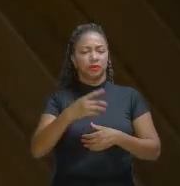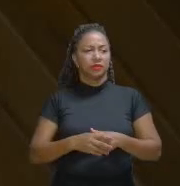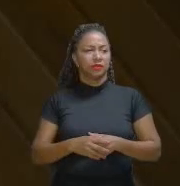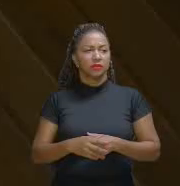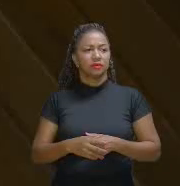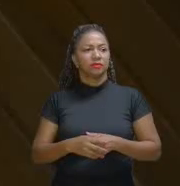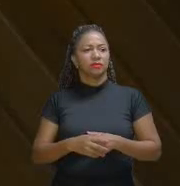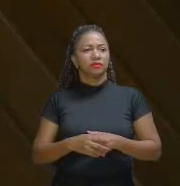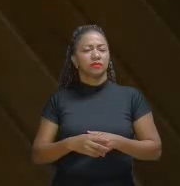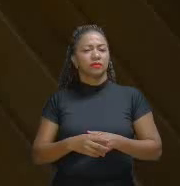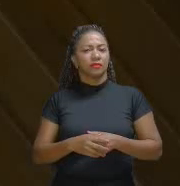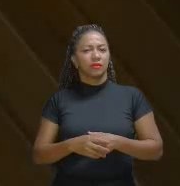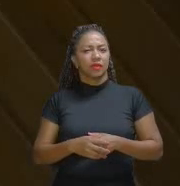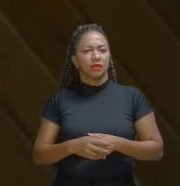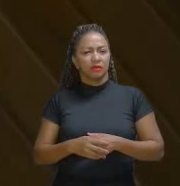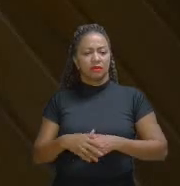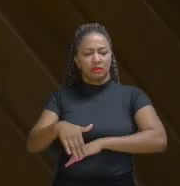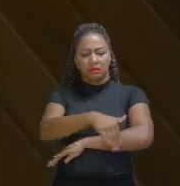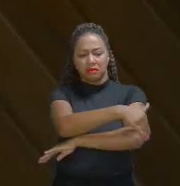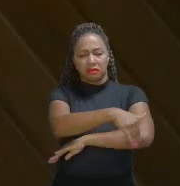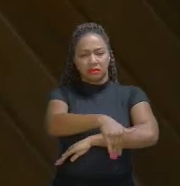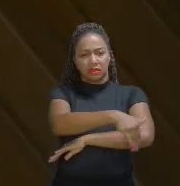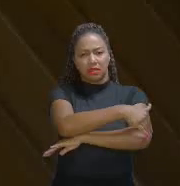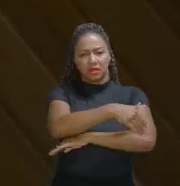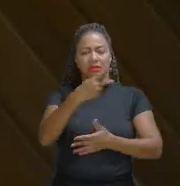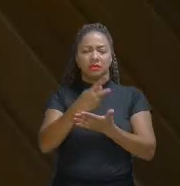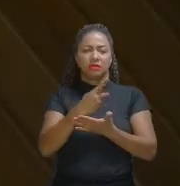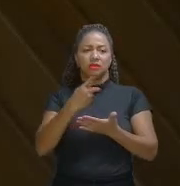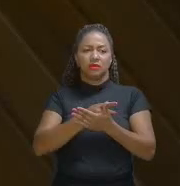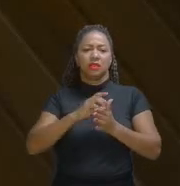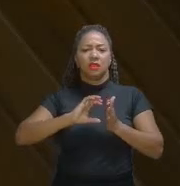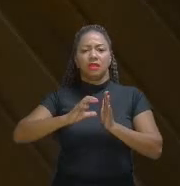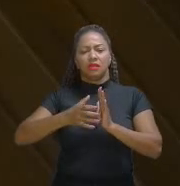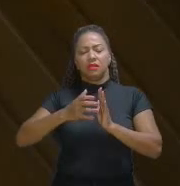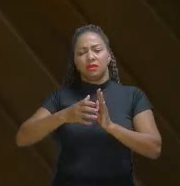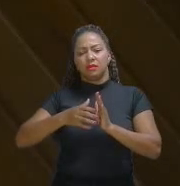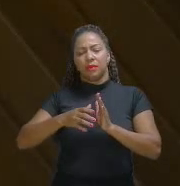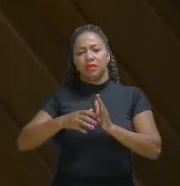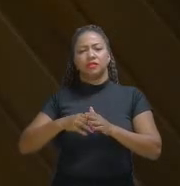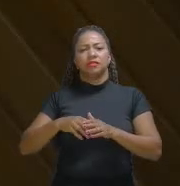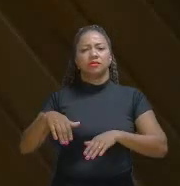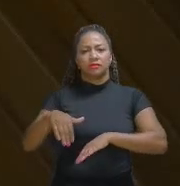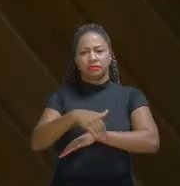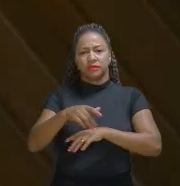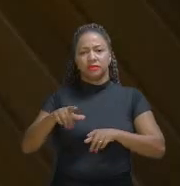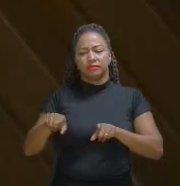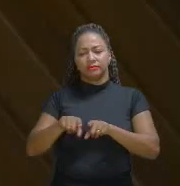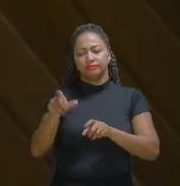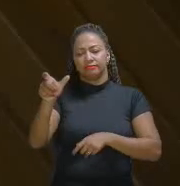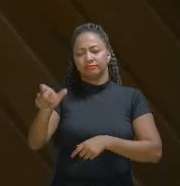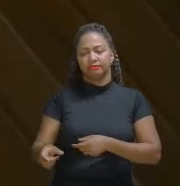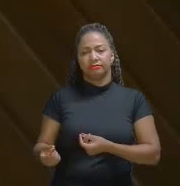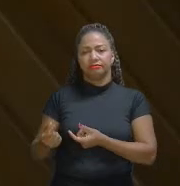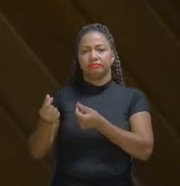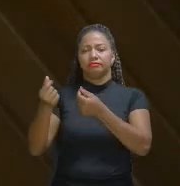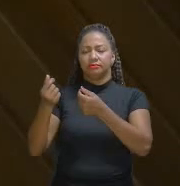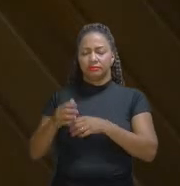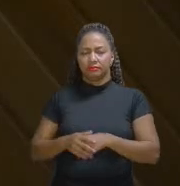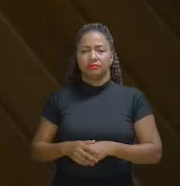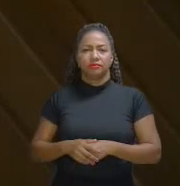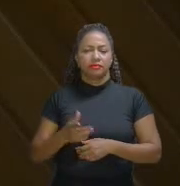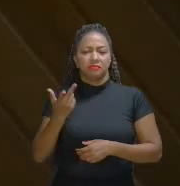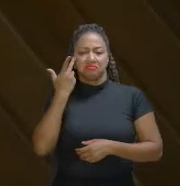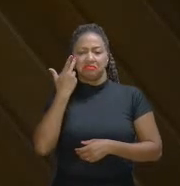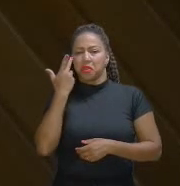indicação de CEP inválido nos endereços do partido e do tesoureiro. Trata-se de falha de natureza formal, que